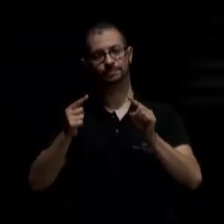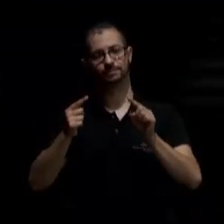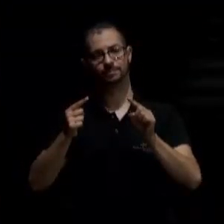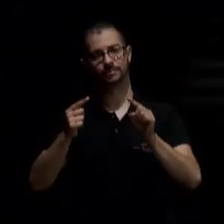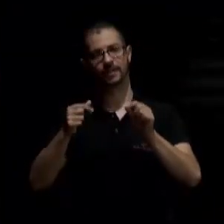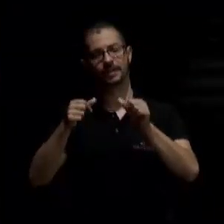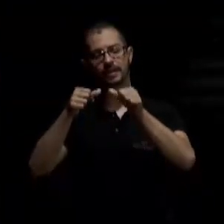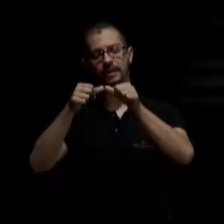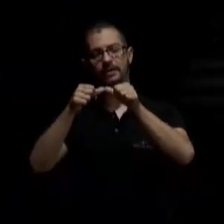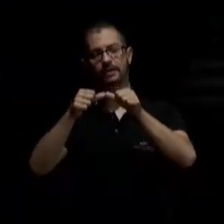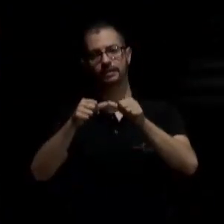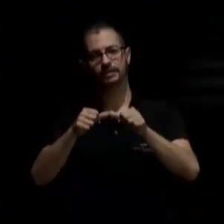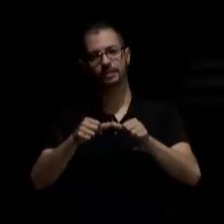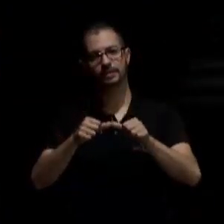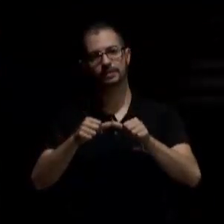durante